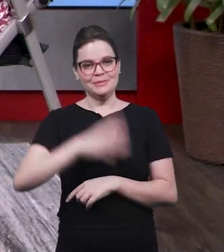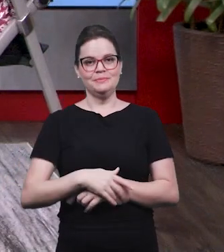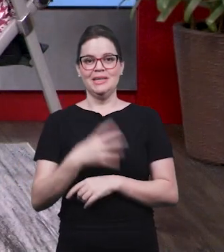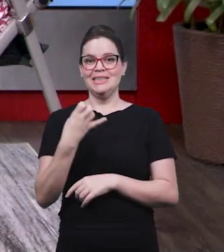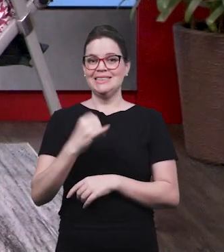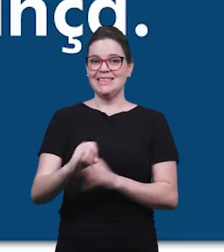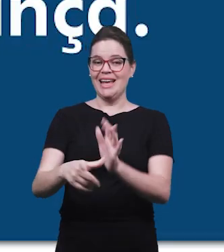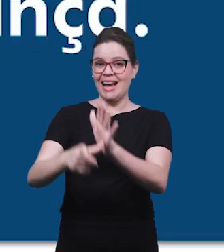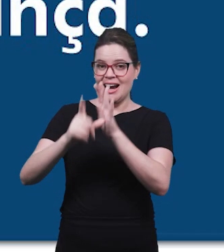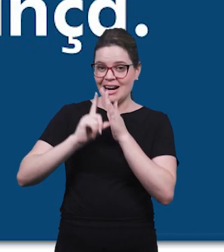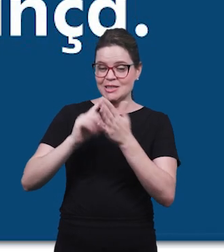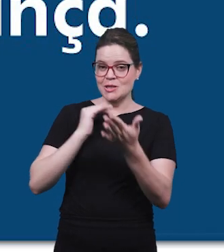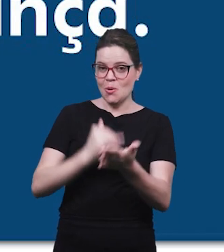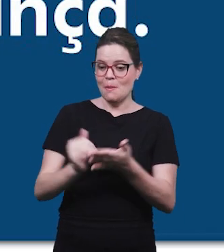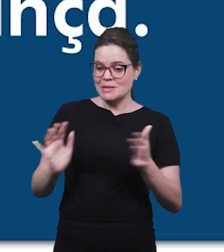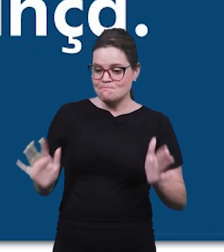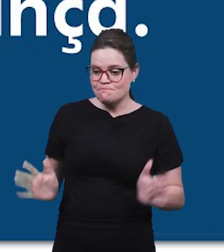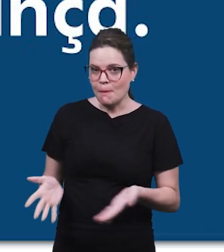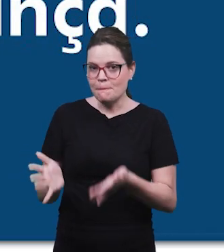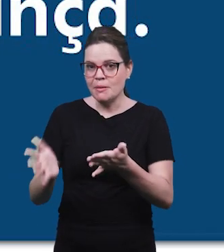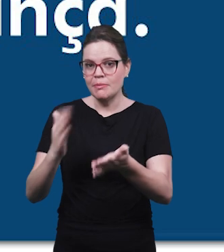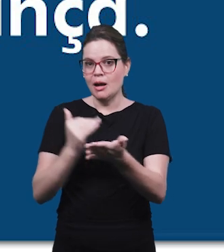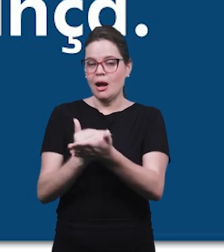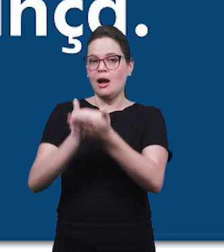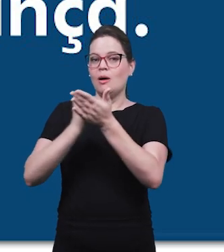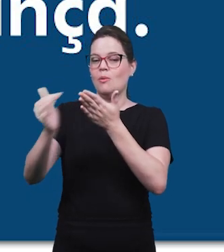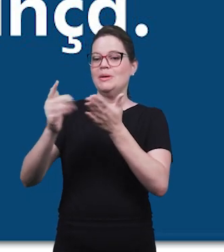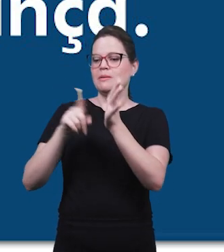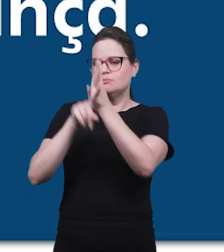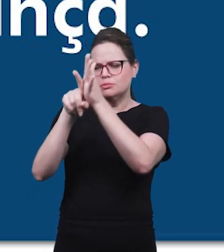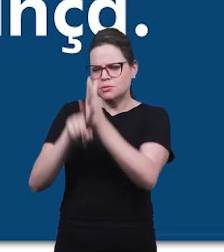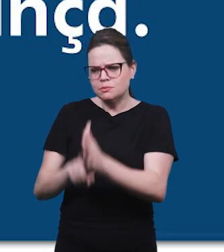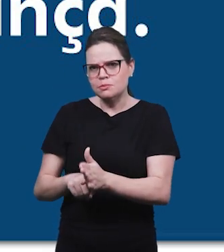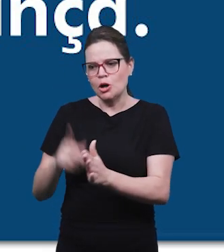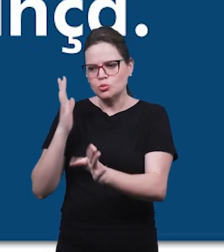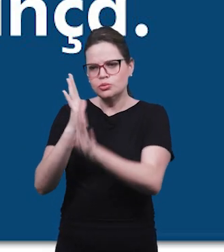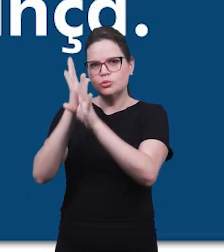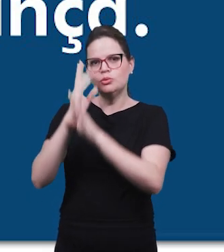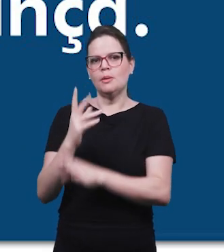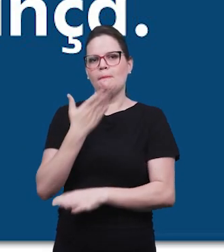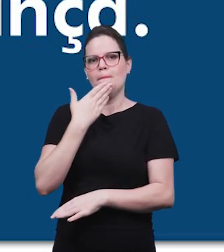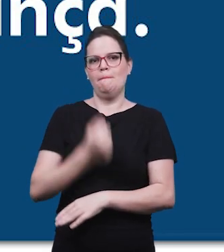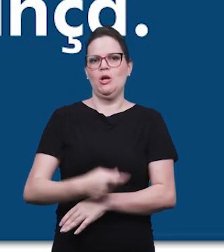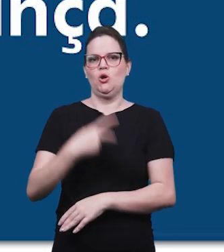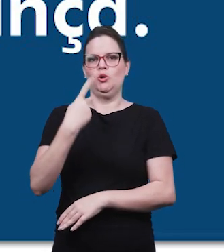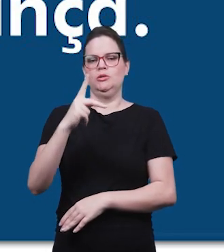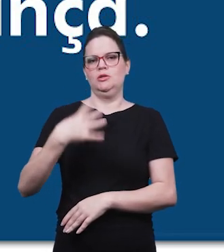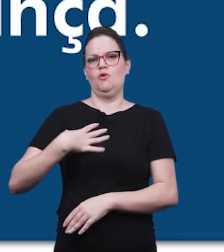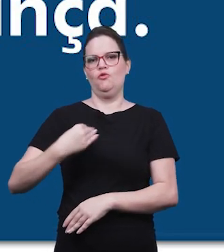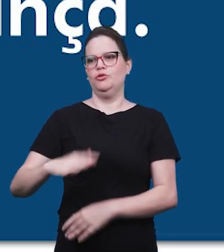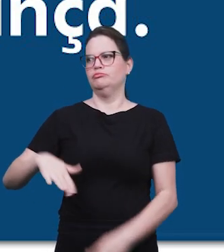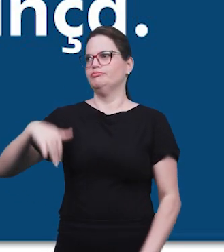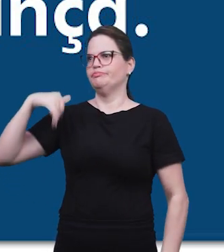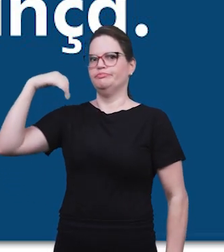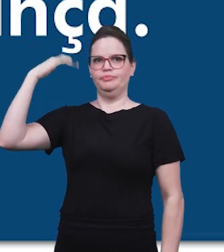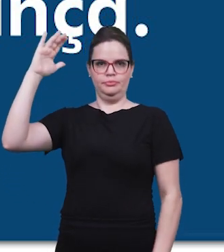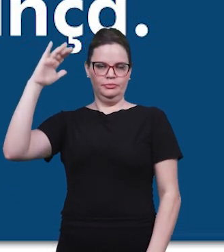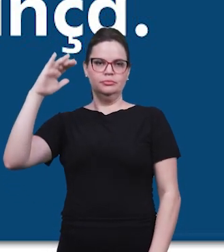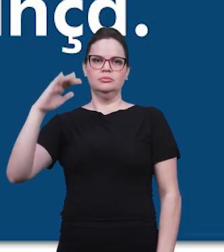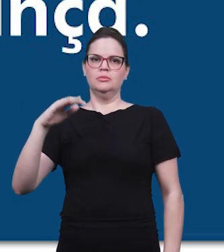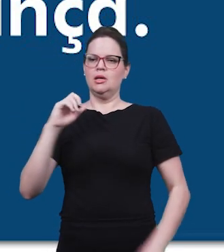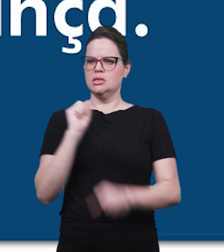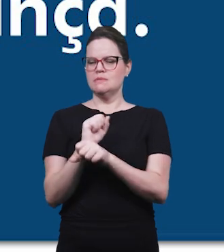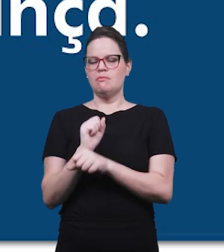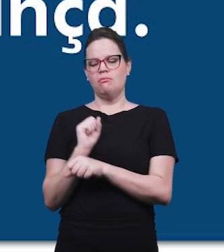mais cedo se inicia a estimulação, maior o desenvolvimento do seu filho, da sua criança. Então, não espere.